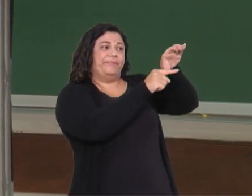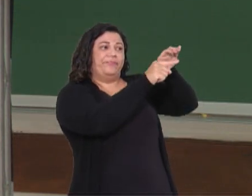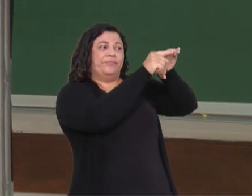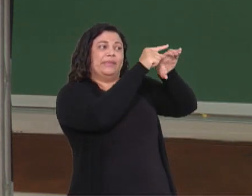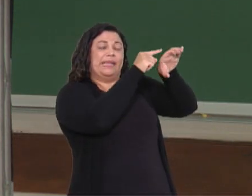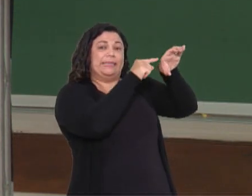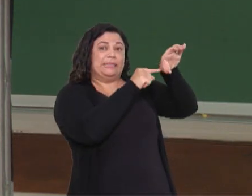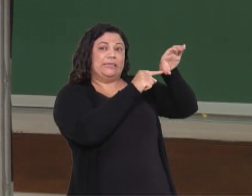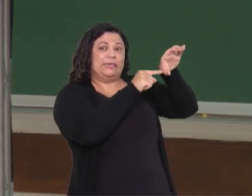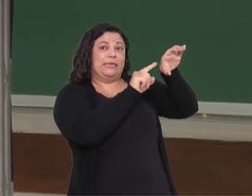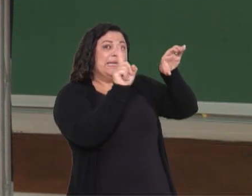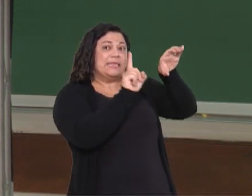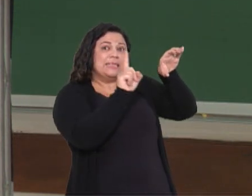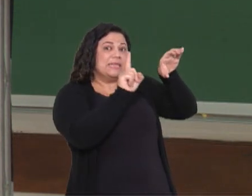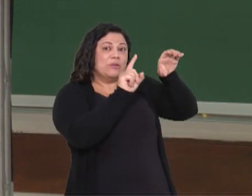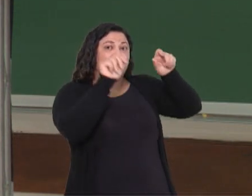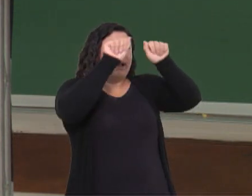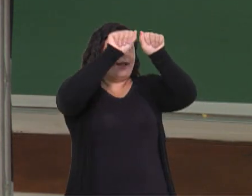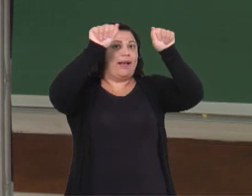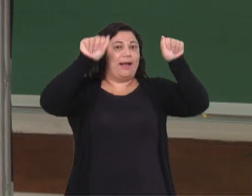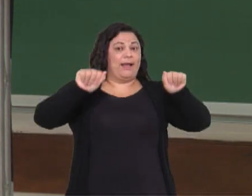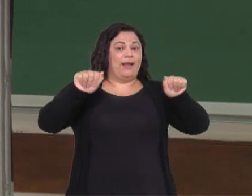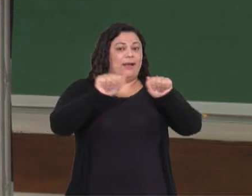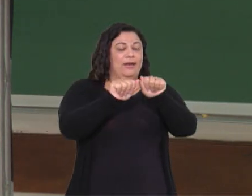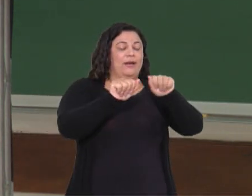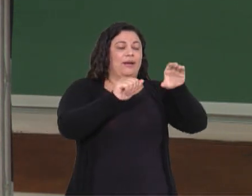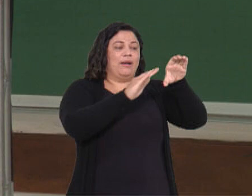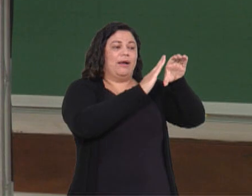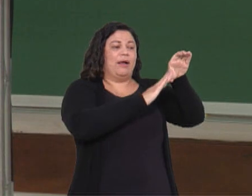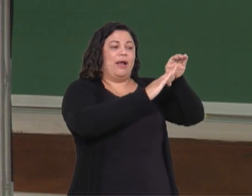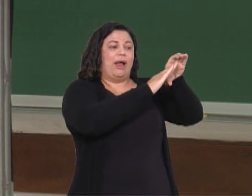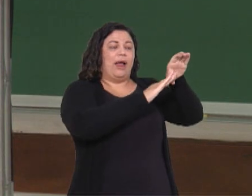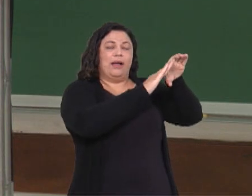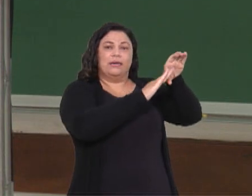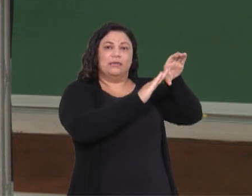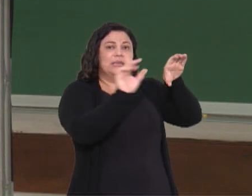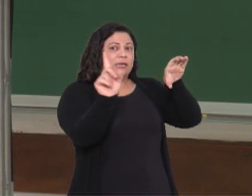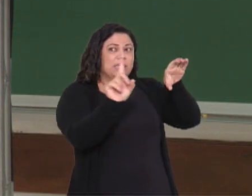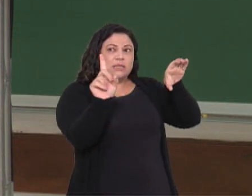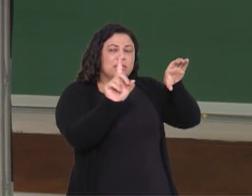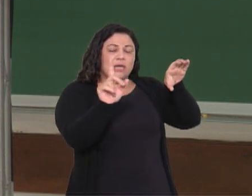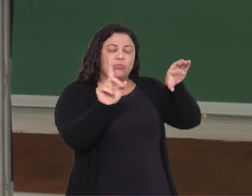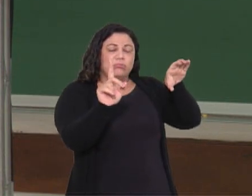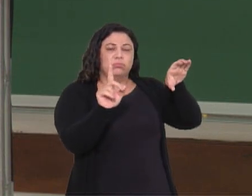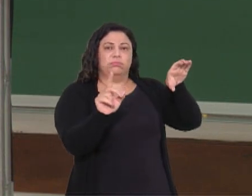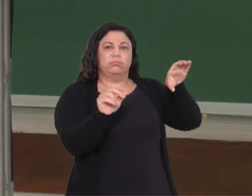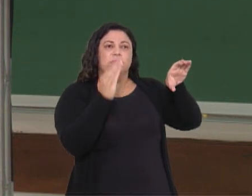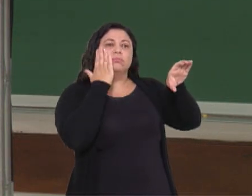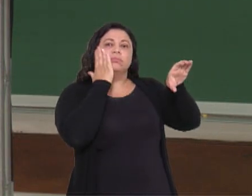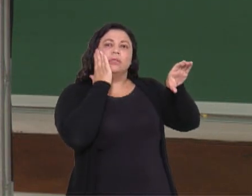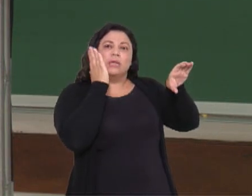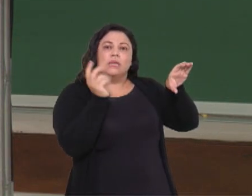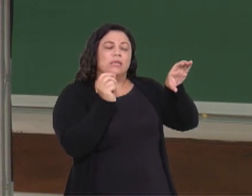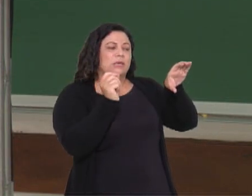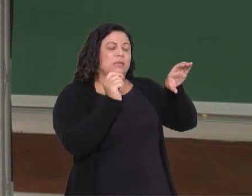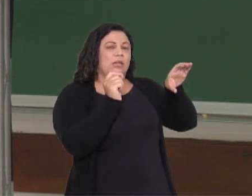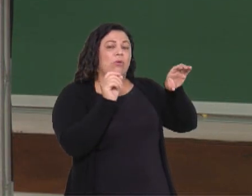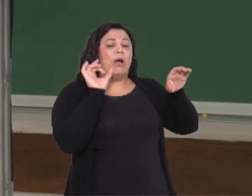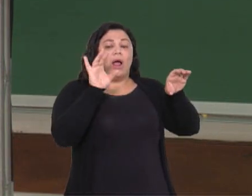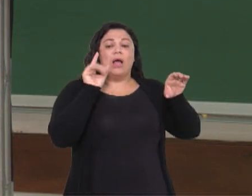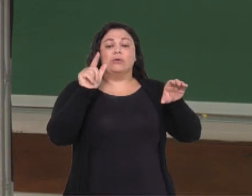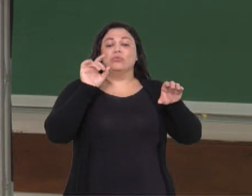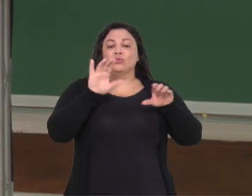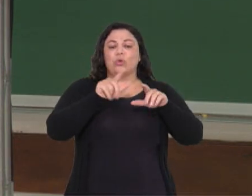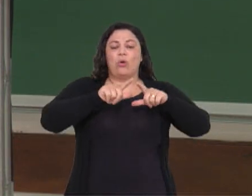calcular área de uma circunferência. Conseguiria calcular a área daquilo que está marcado no papel,